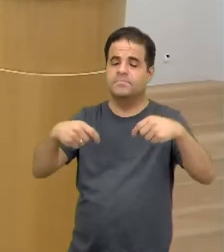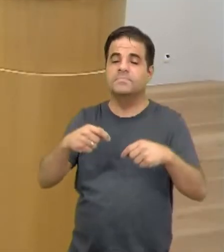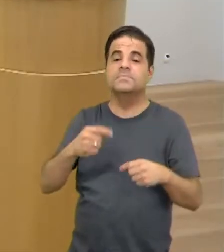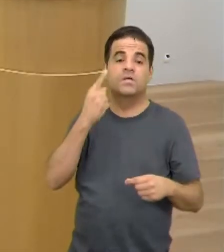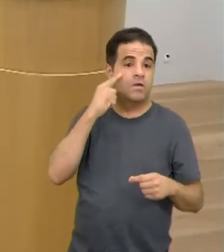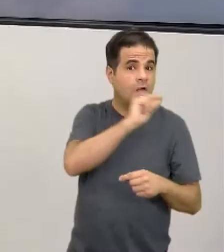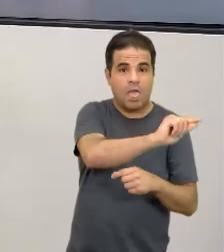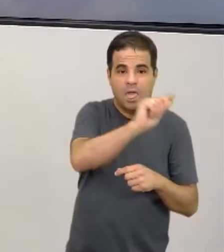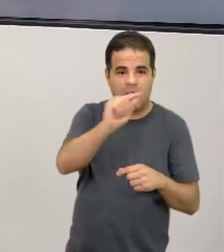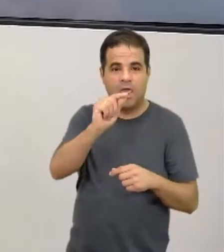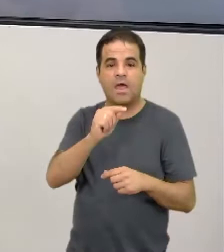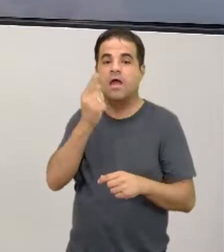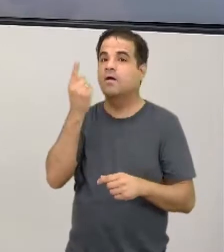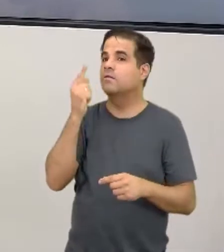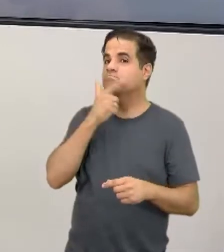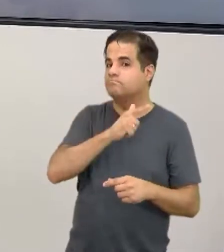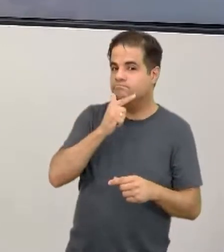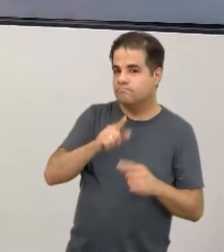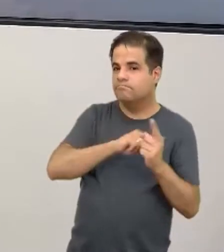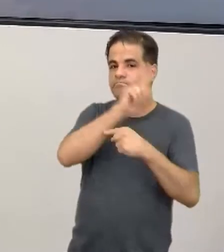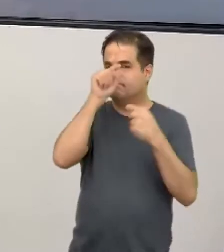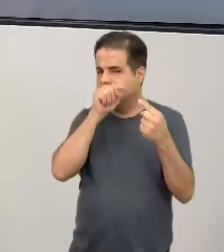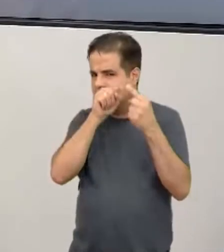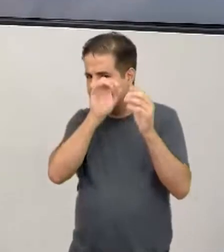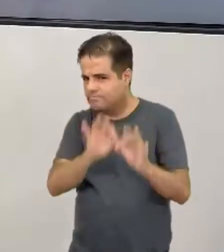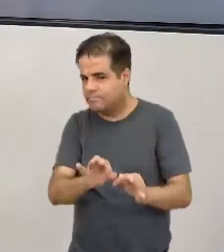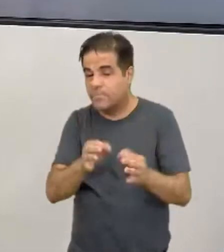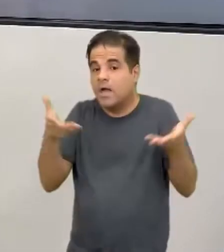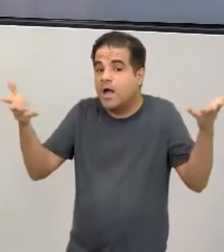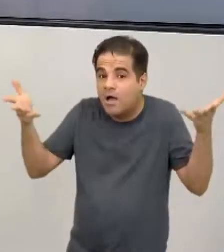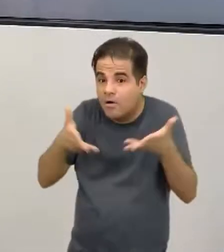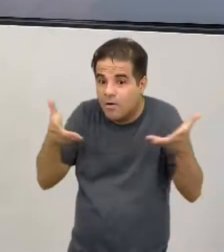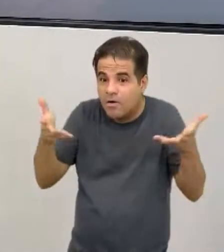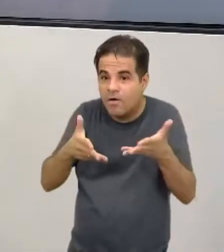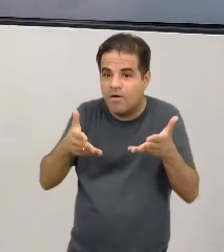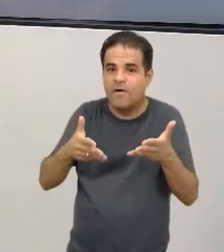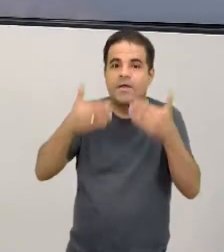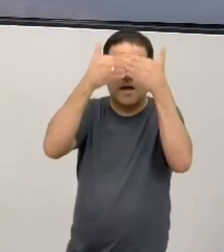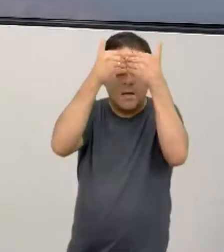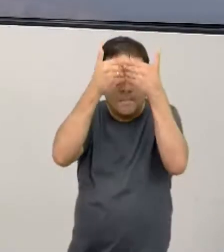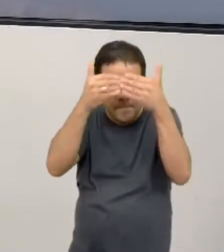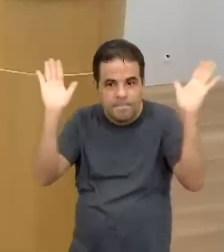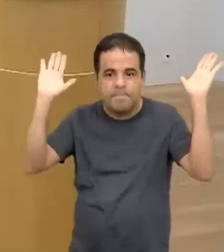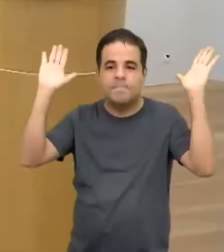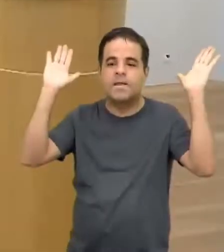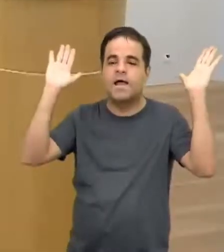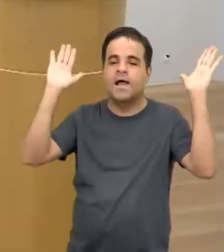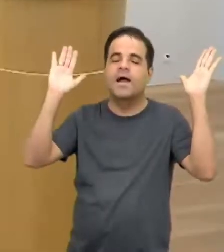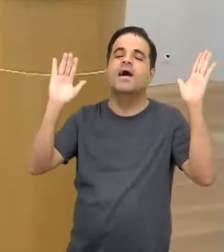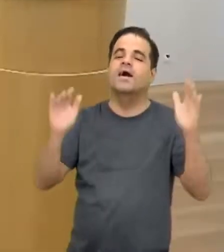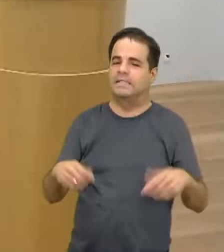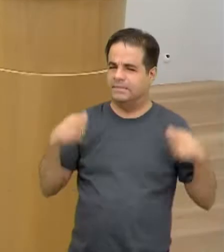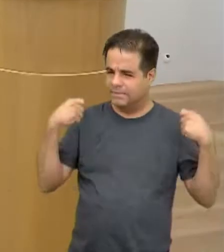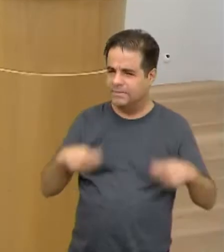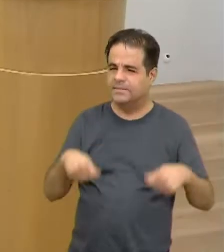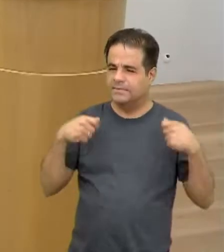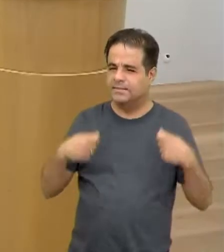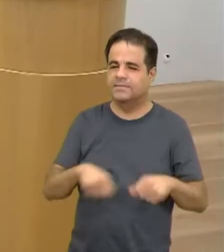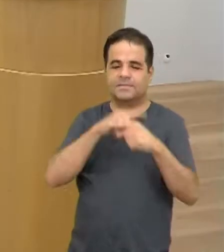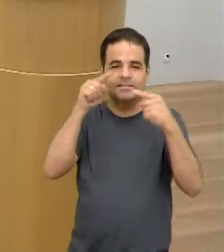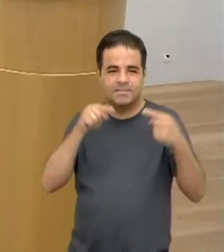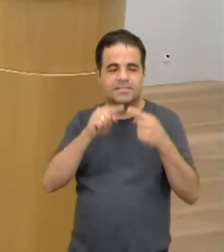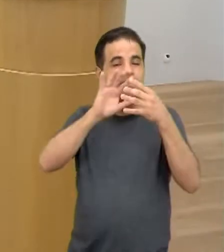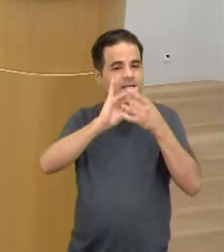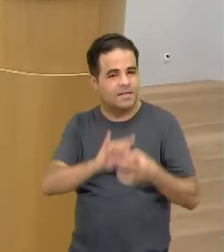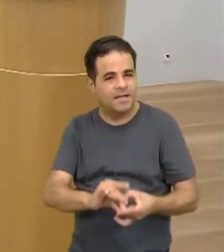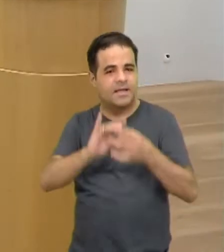chegando, hein? A gente tá batendo a meta, né? Batendo a meta, tamo Só aí. que agora a gente tem que ampliar a meta. Isso, ampliar e, né, e